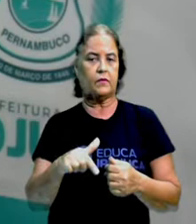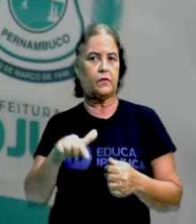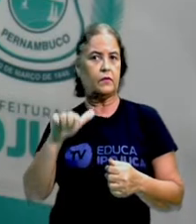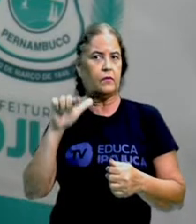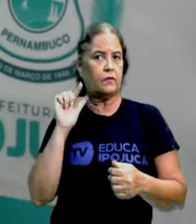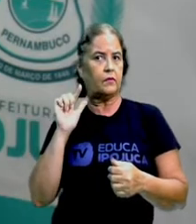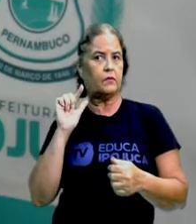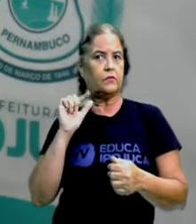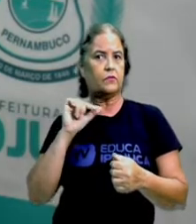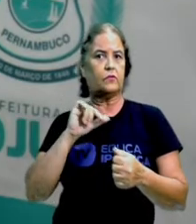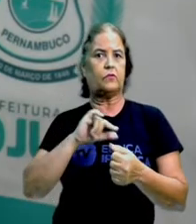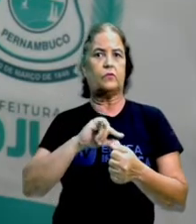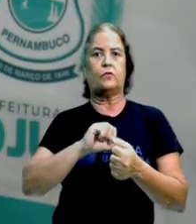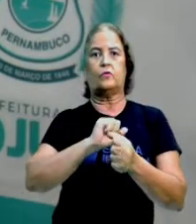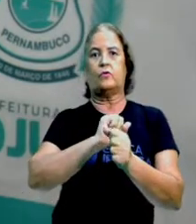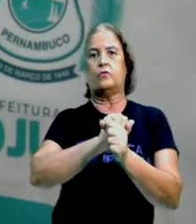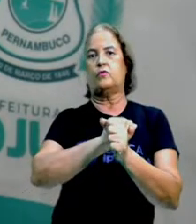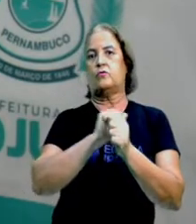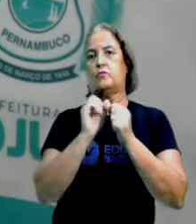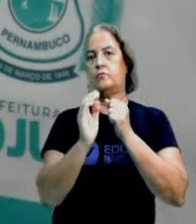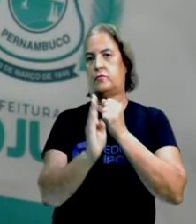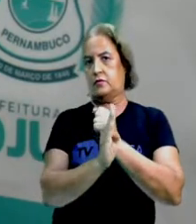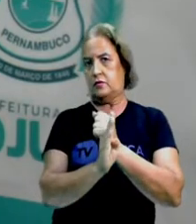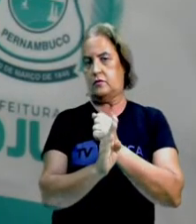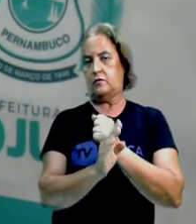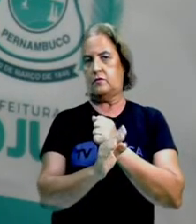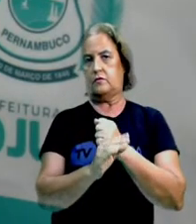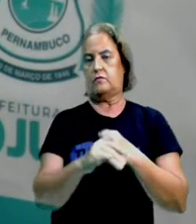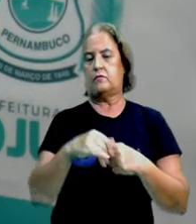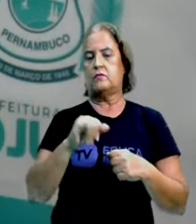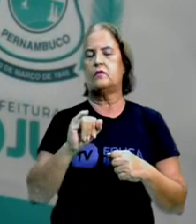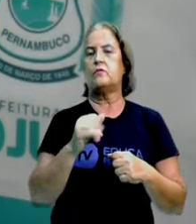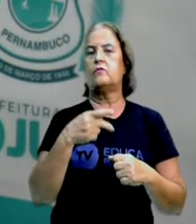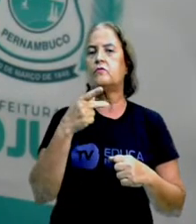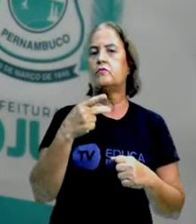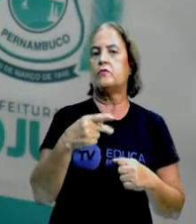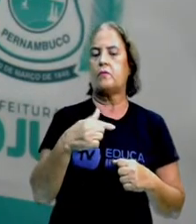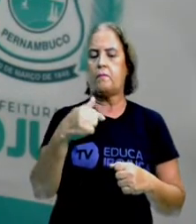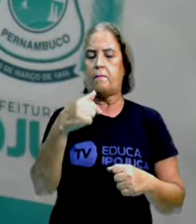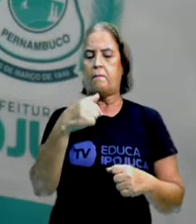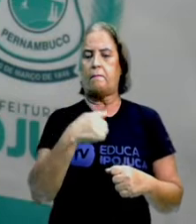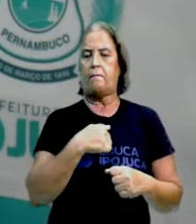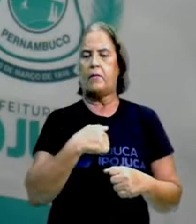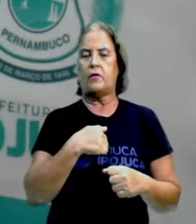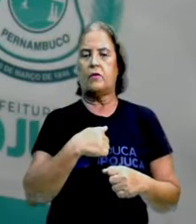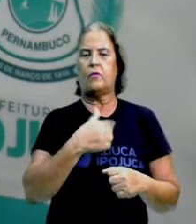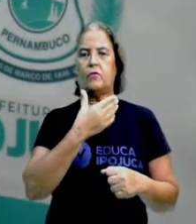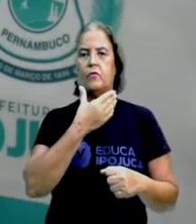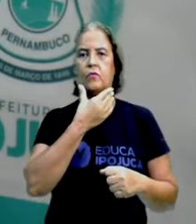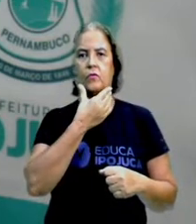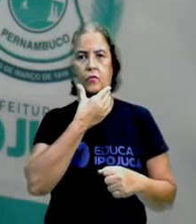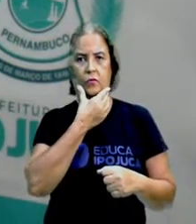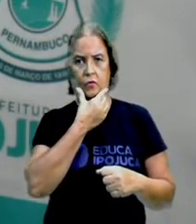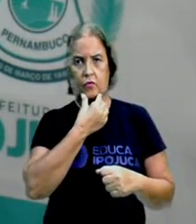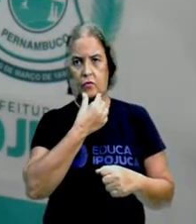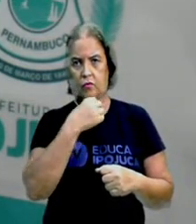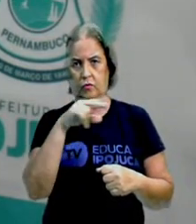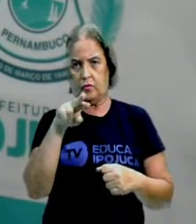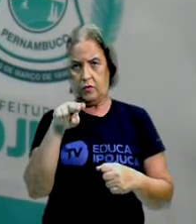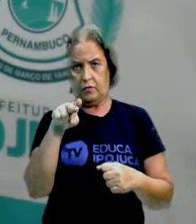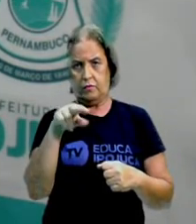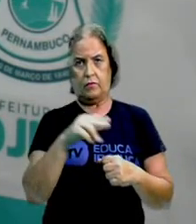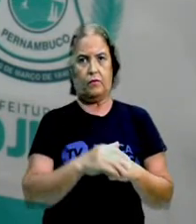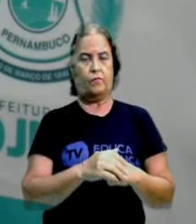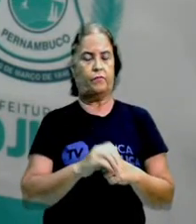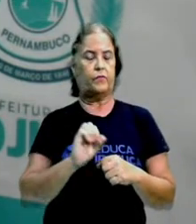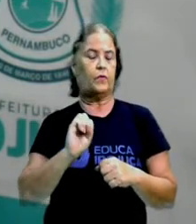Então, se eu digo meu irmão, em português, minha irmã, o pronome possessivo ele